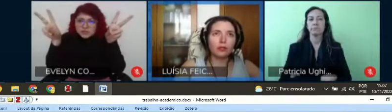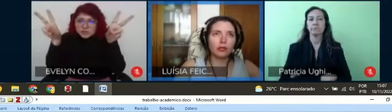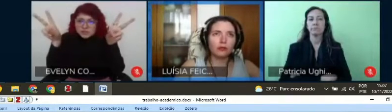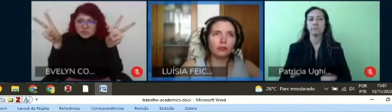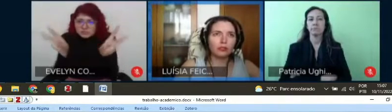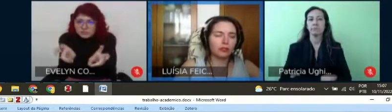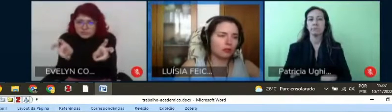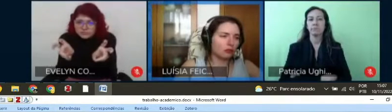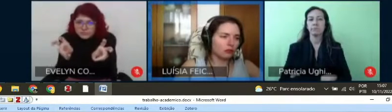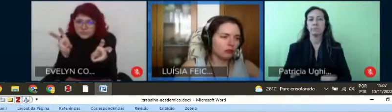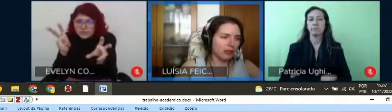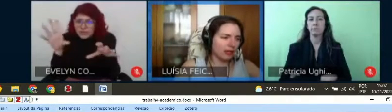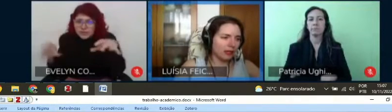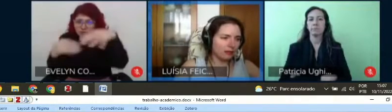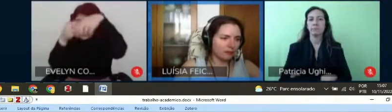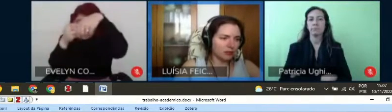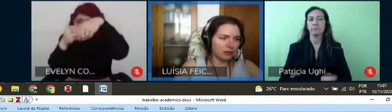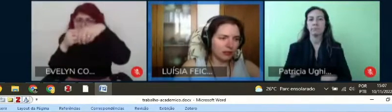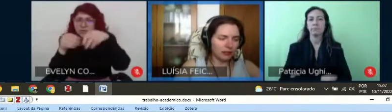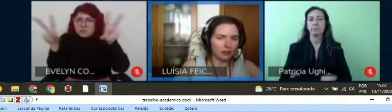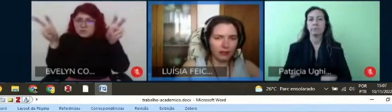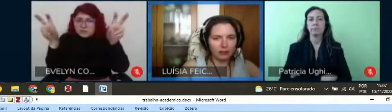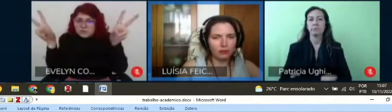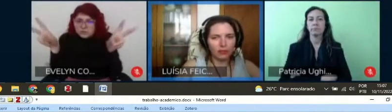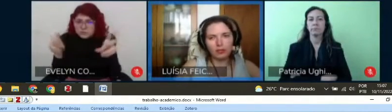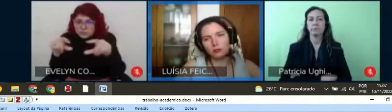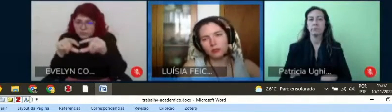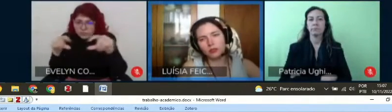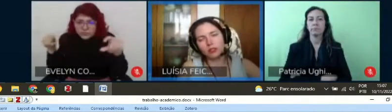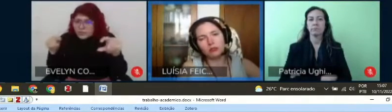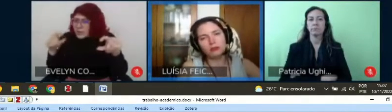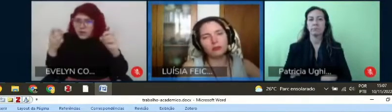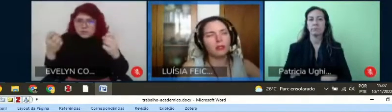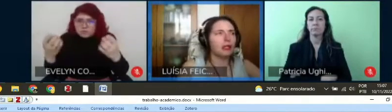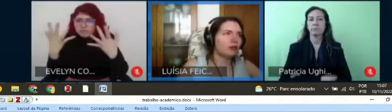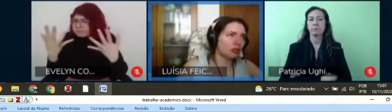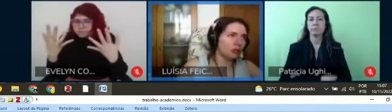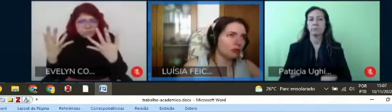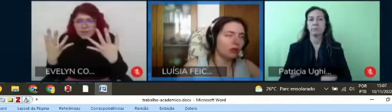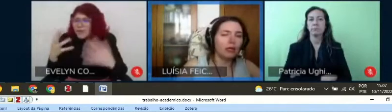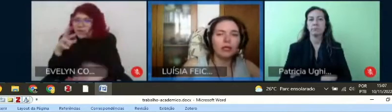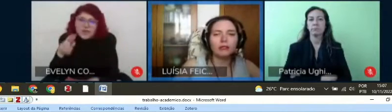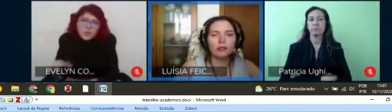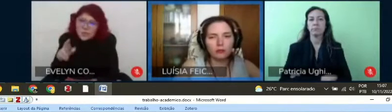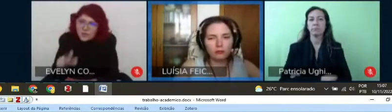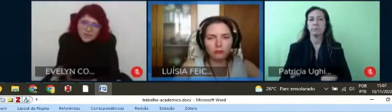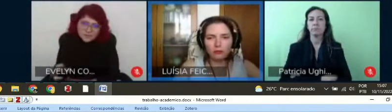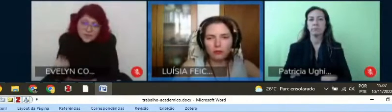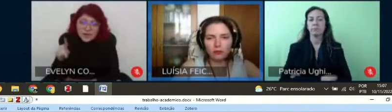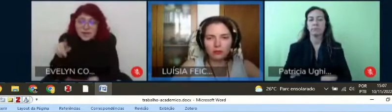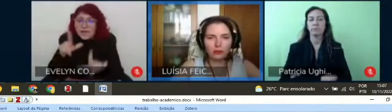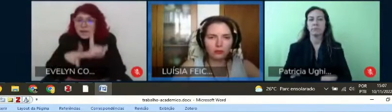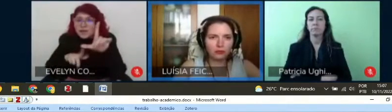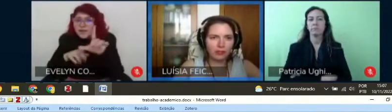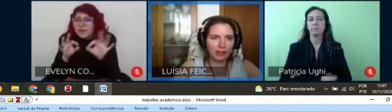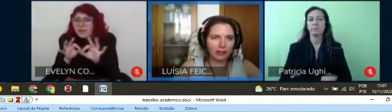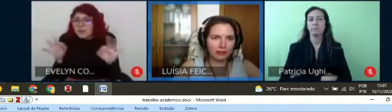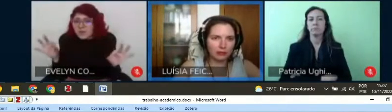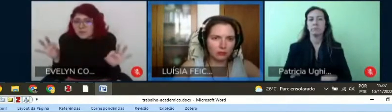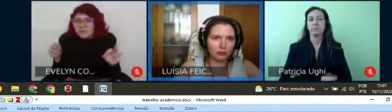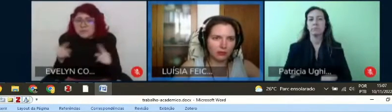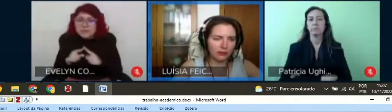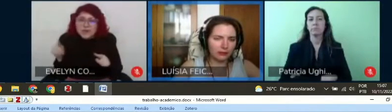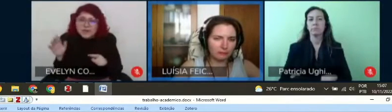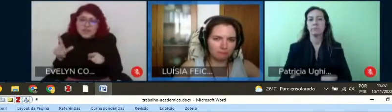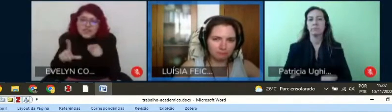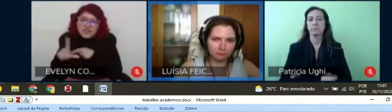Com o Zotero, a gente ainda não consegue dizer que isso aqui é subtítulo, isso aqui é título. Então, são alguns